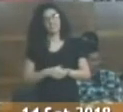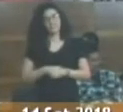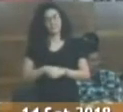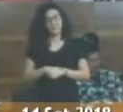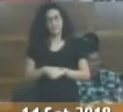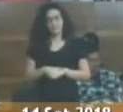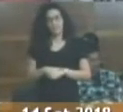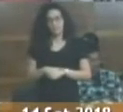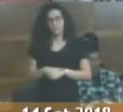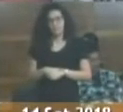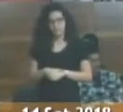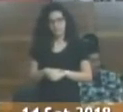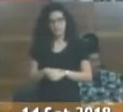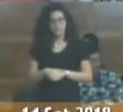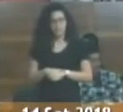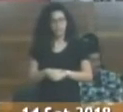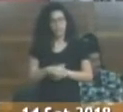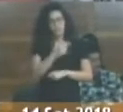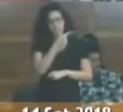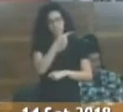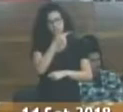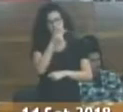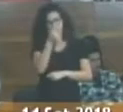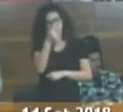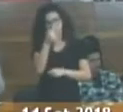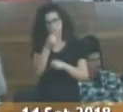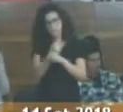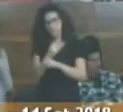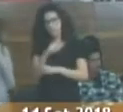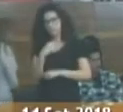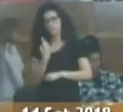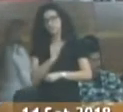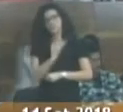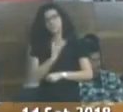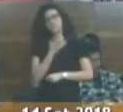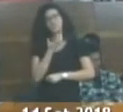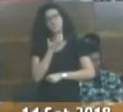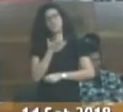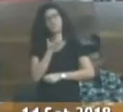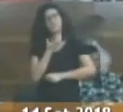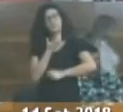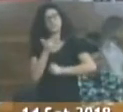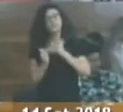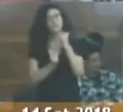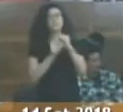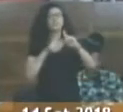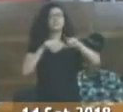Grande. E há 27 anos a gente procura trabalhar em prol